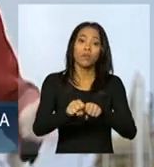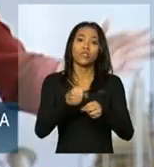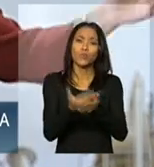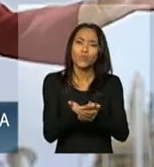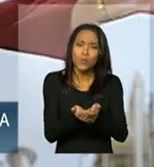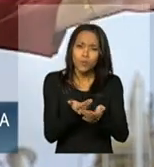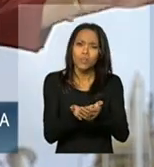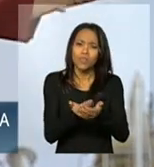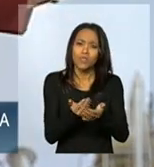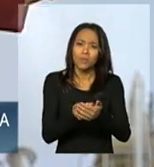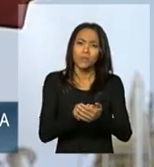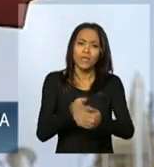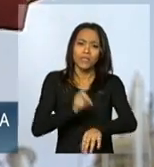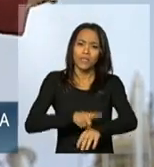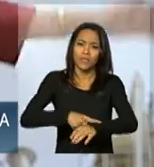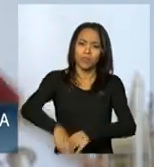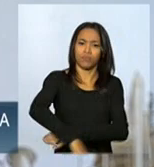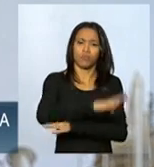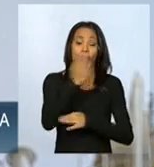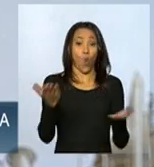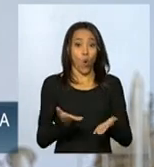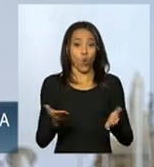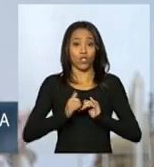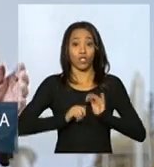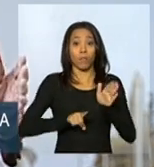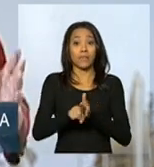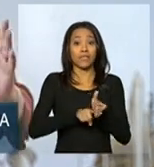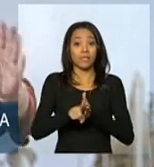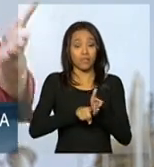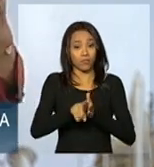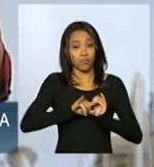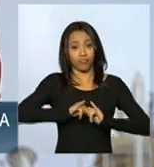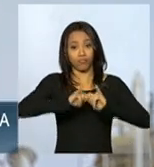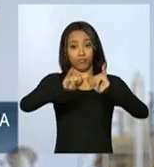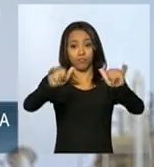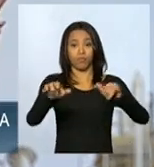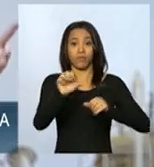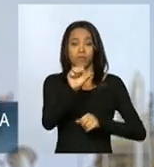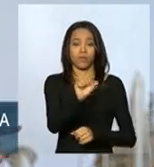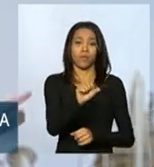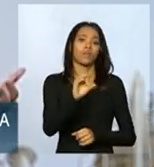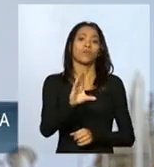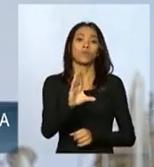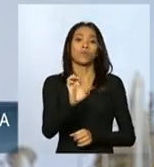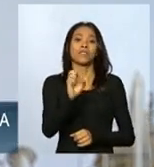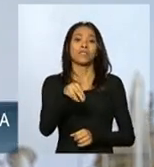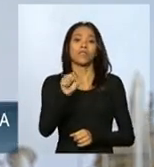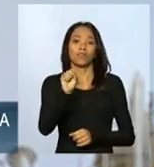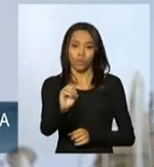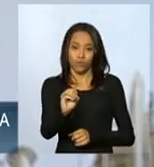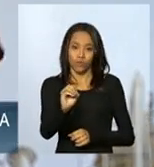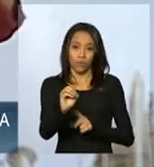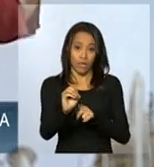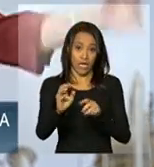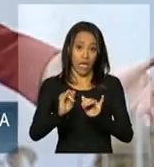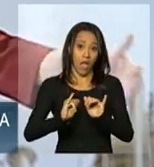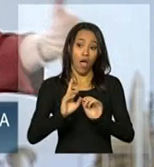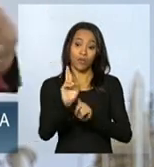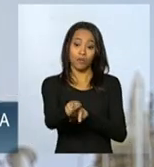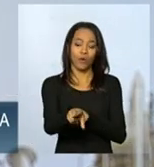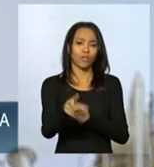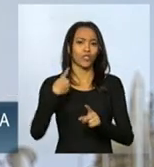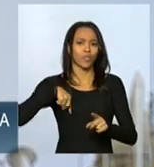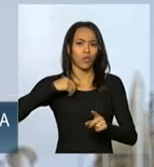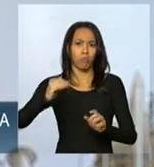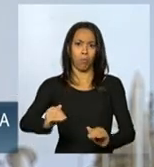integral. Hoje saiu o censo. E nós vimos lá no censo que nós demos um passo bem grande